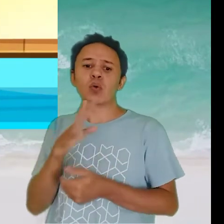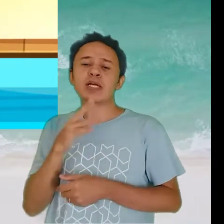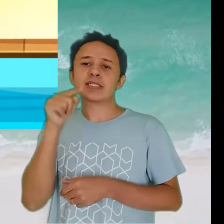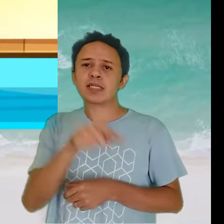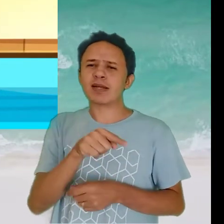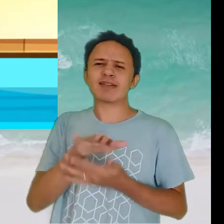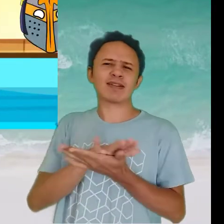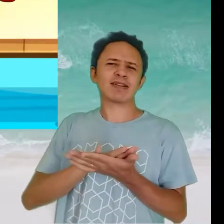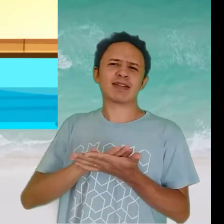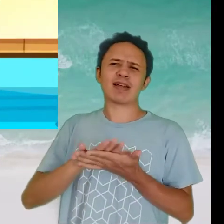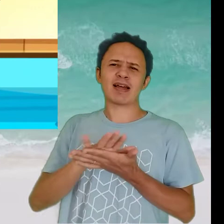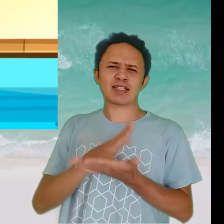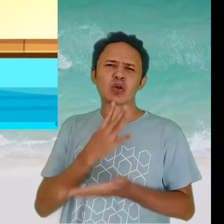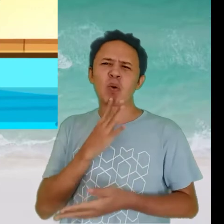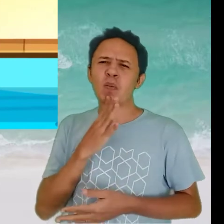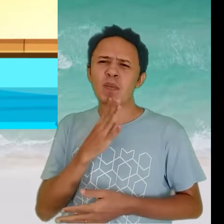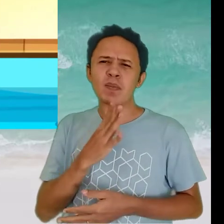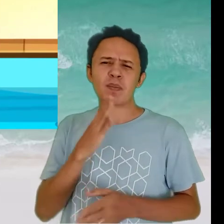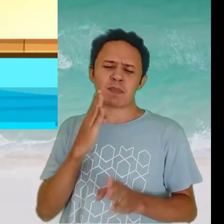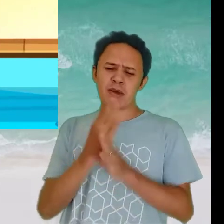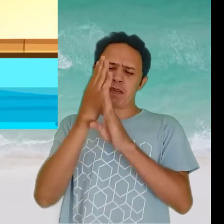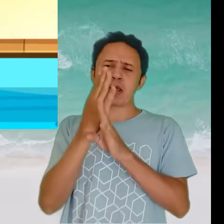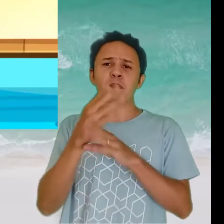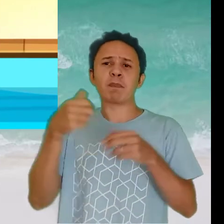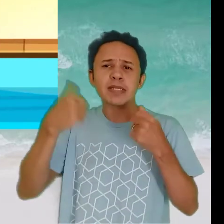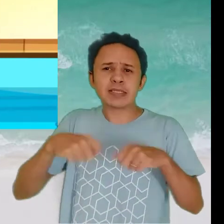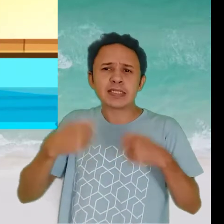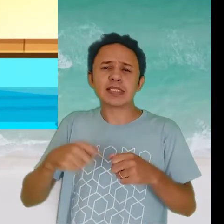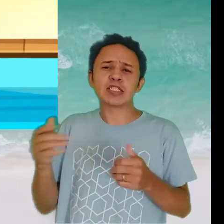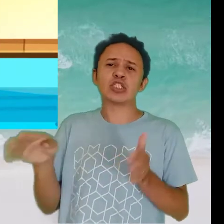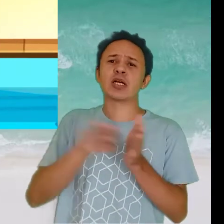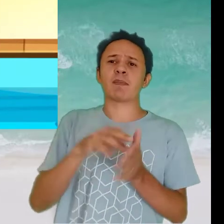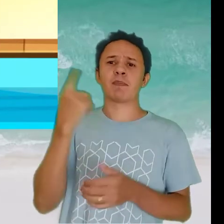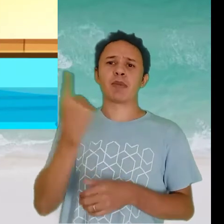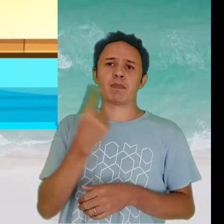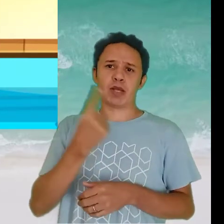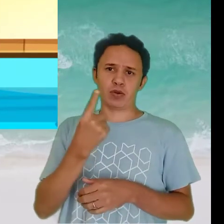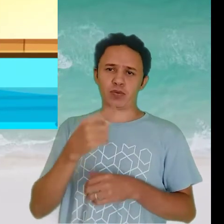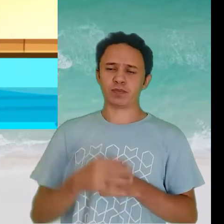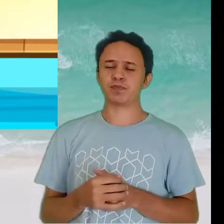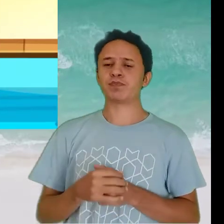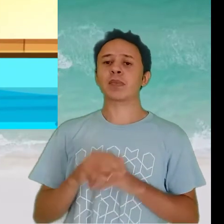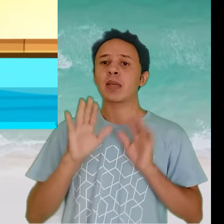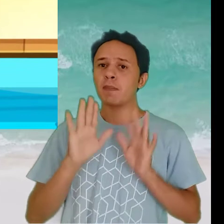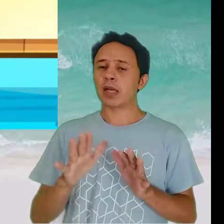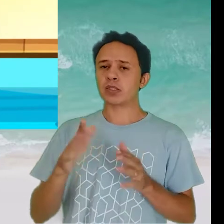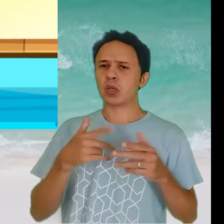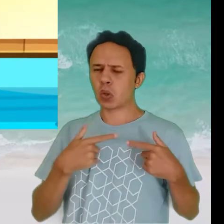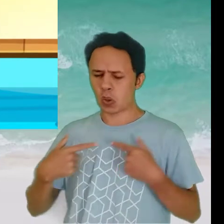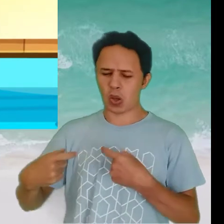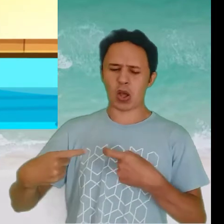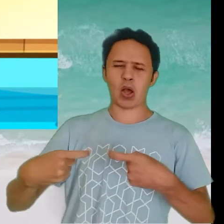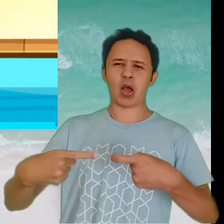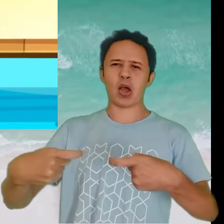mundo. Nada disso é descobrimento se você não chegar em primeiro lugar. Mas não tema.